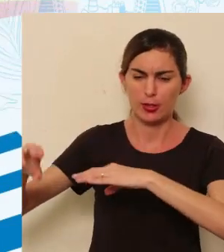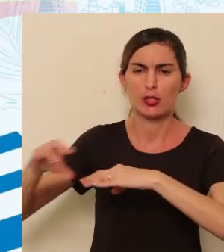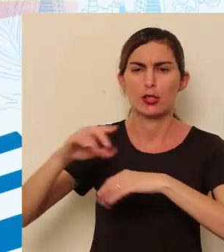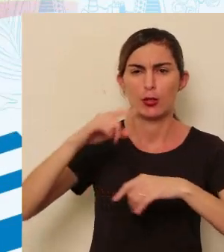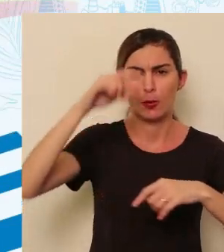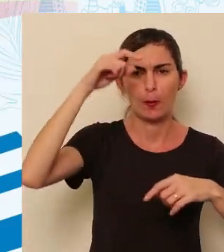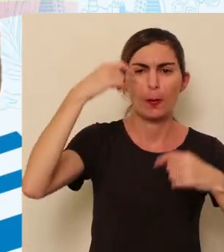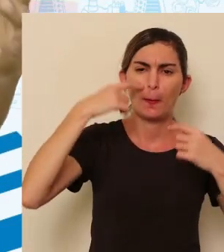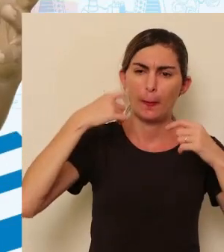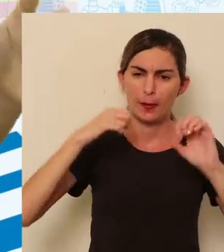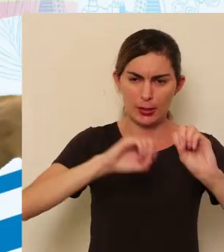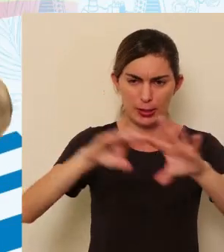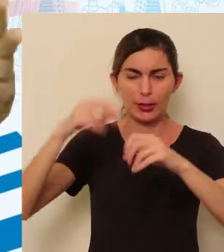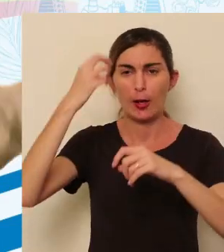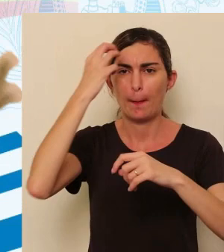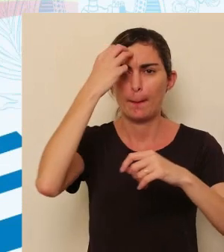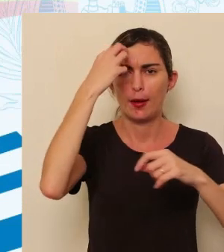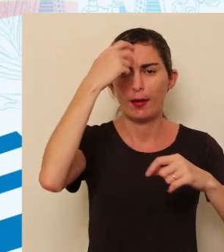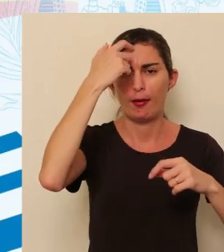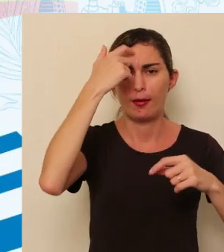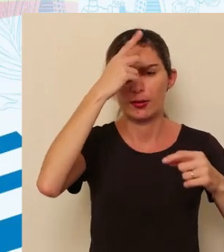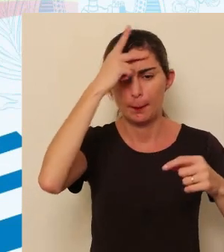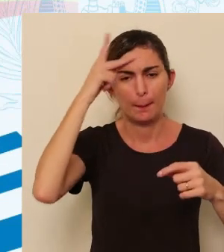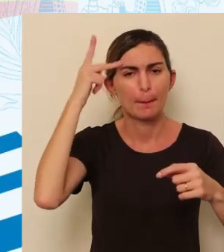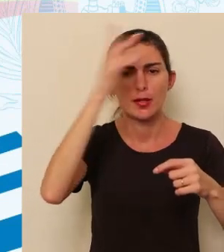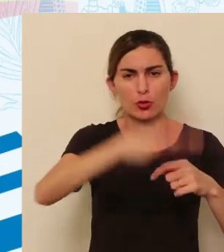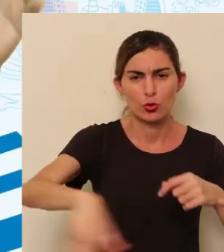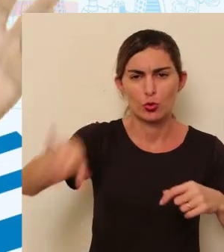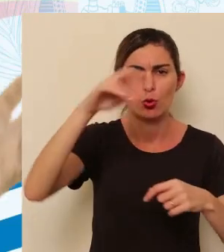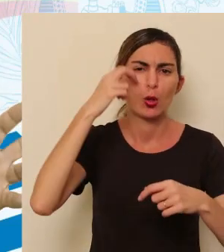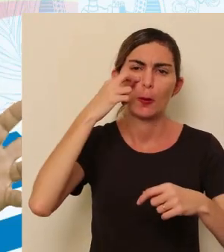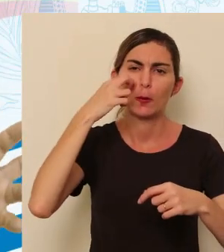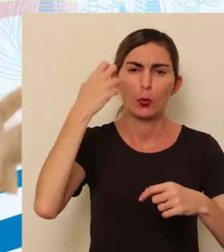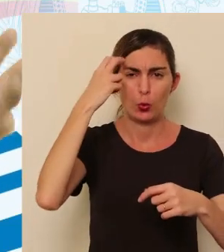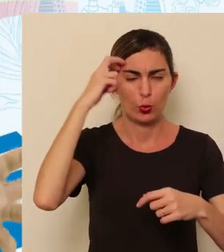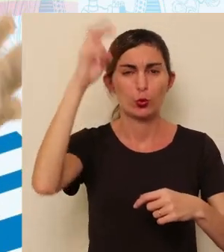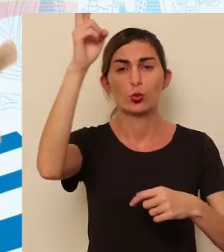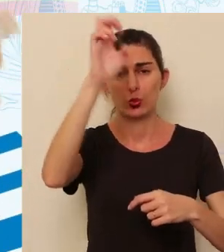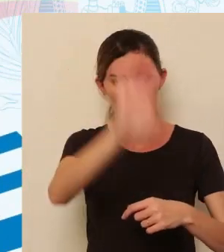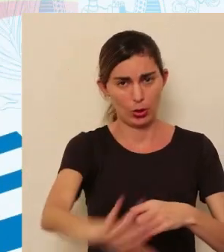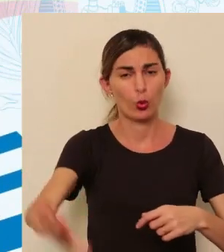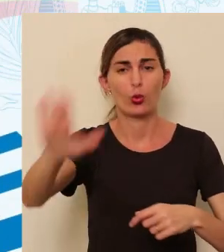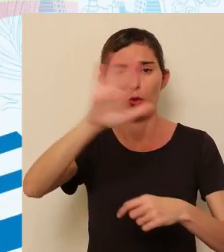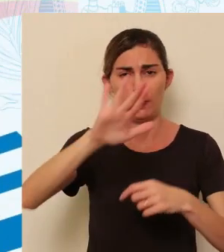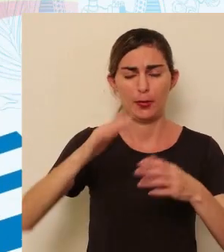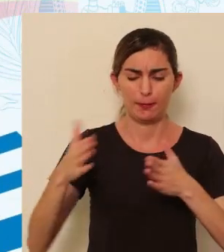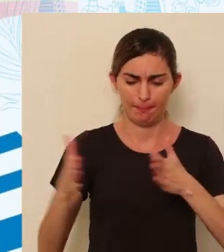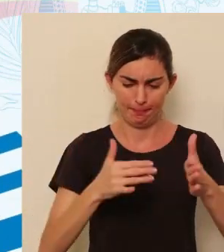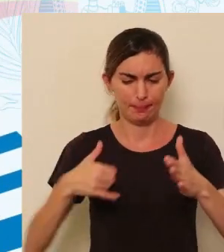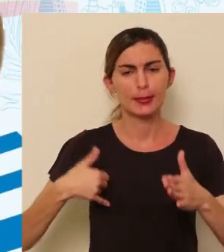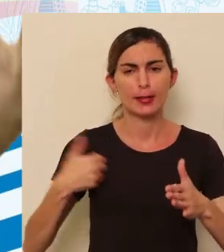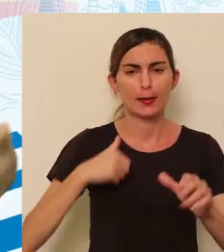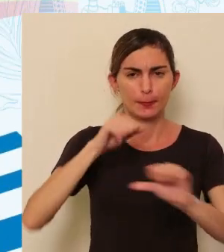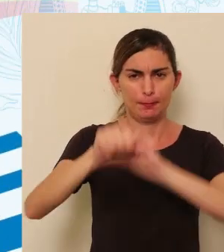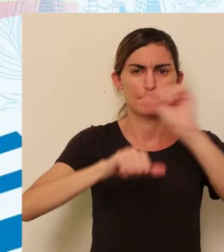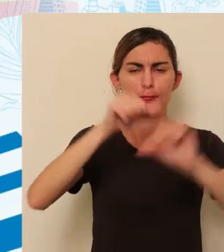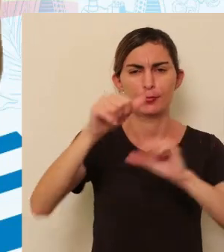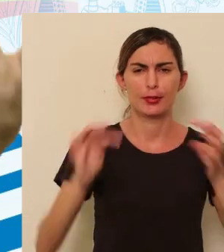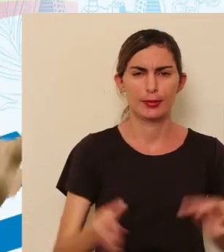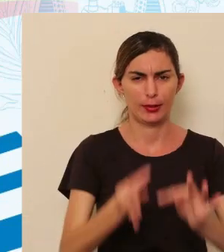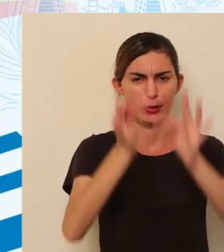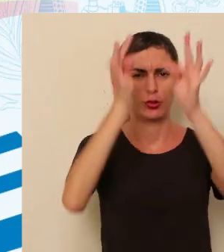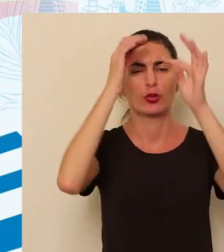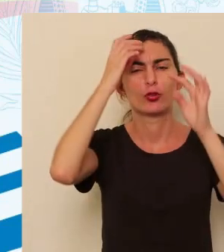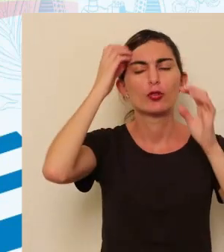imperava sobre a mente das pessoas, das diversas culturas europeias. Então, a Idade Média, ela começou a ser superada com esse